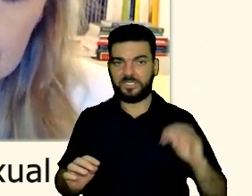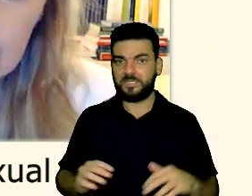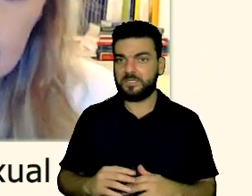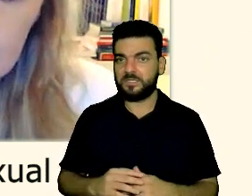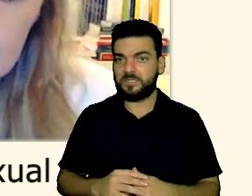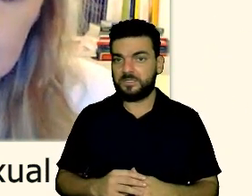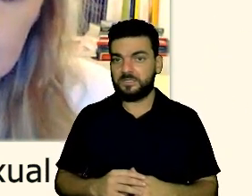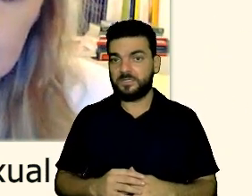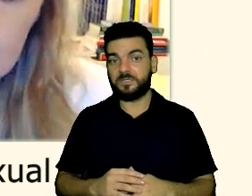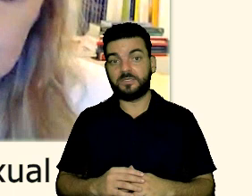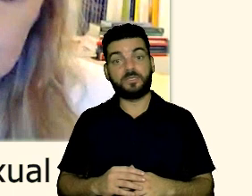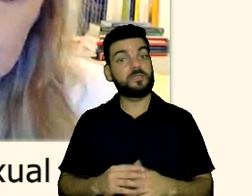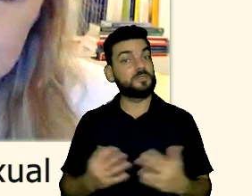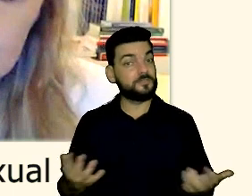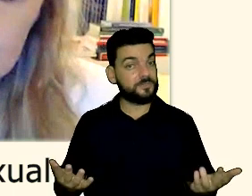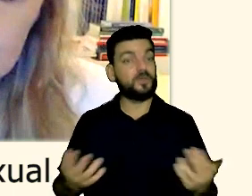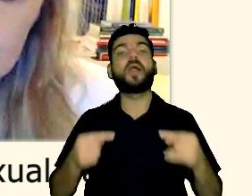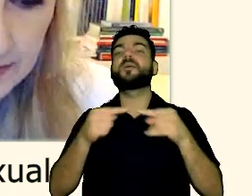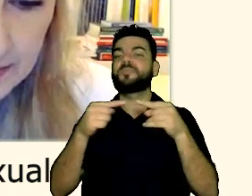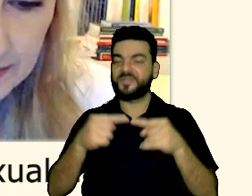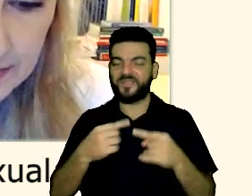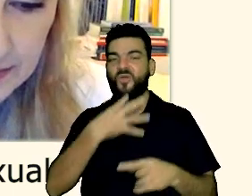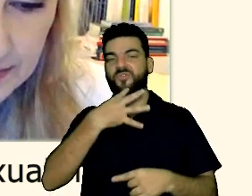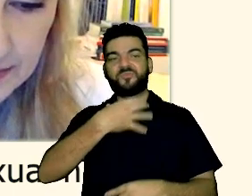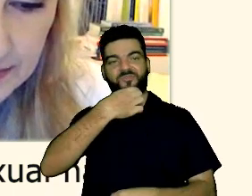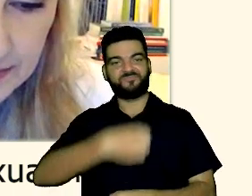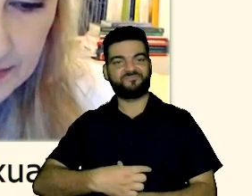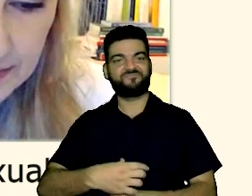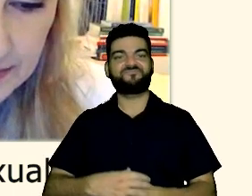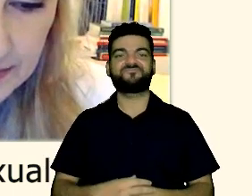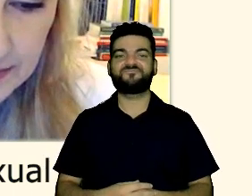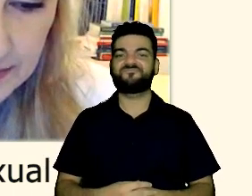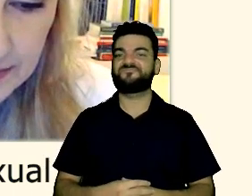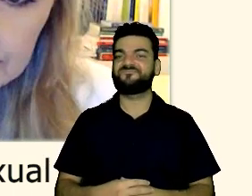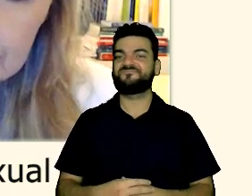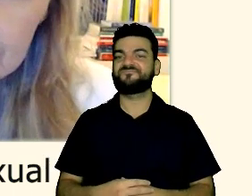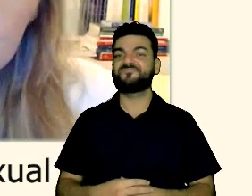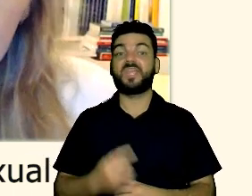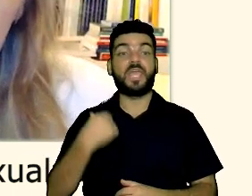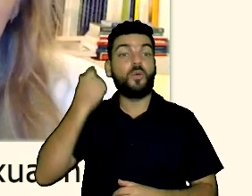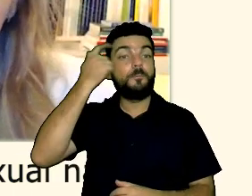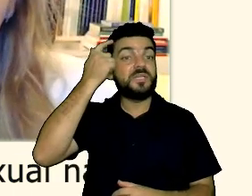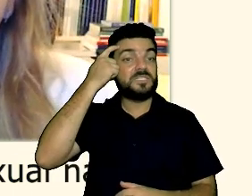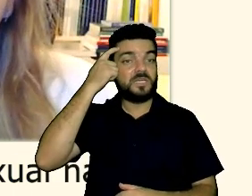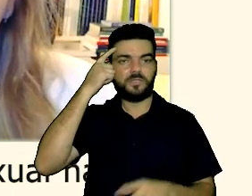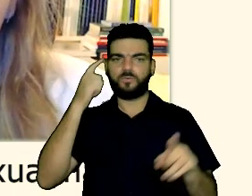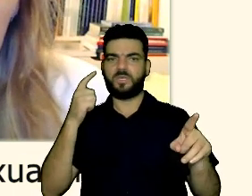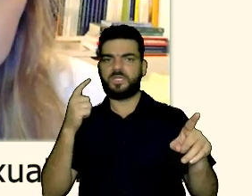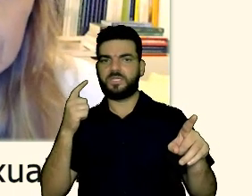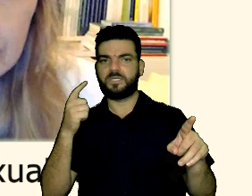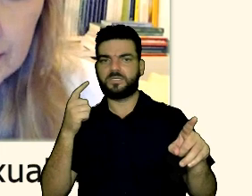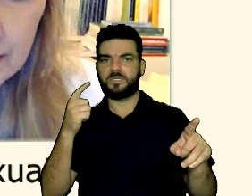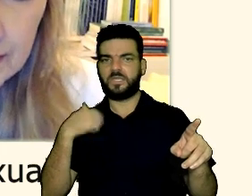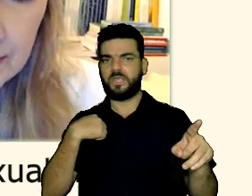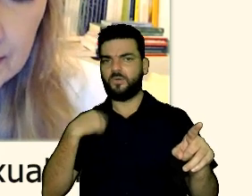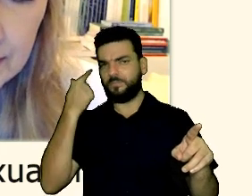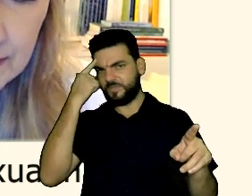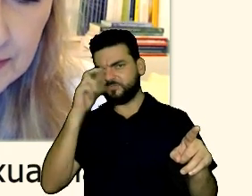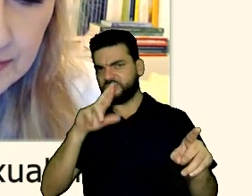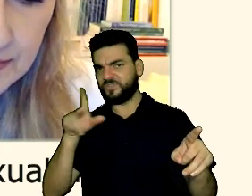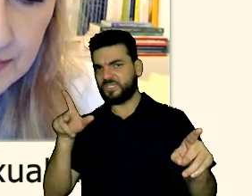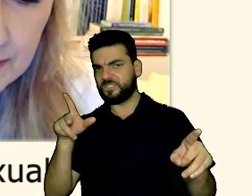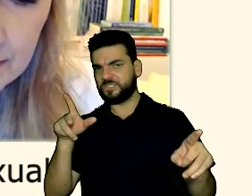dele, não sou eu. É, então, ele tem direito a ter a opção que ele quiser ter. E eu chamo tudo isso